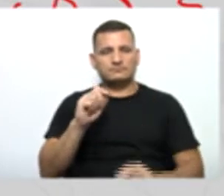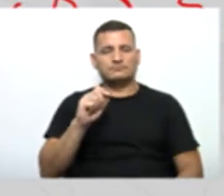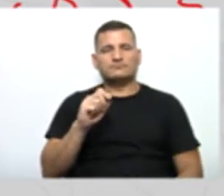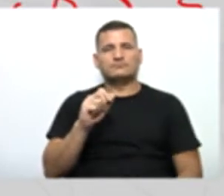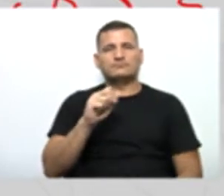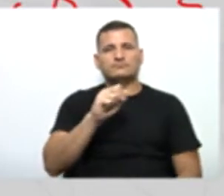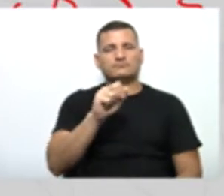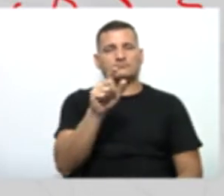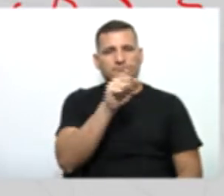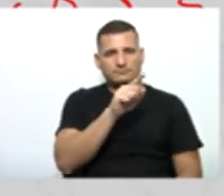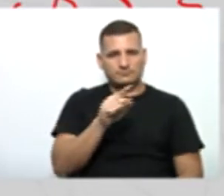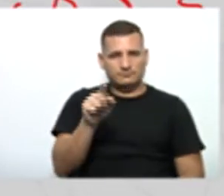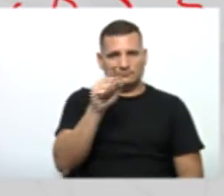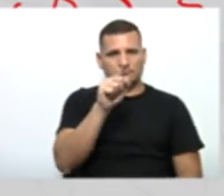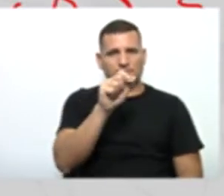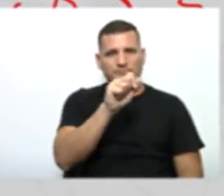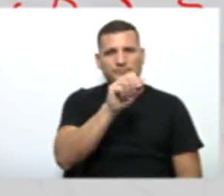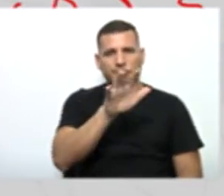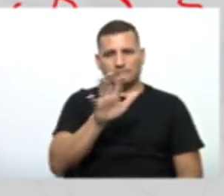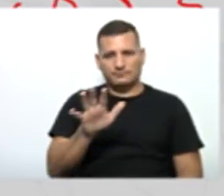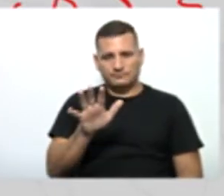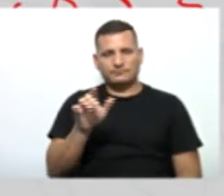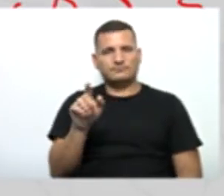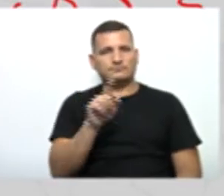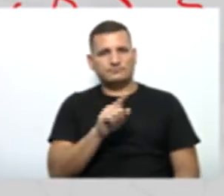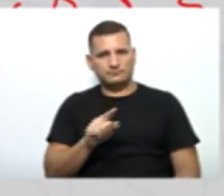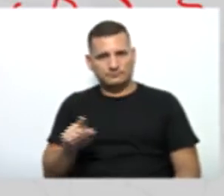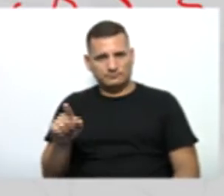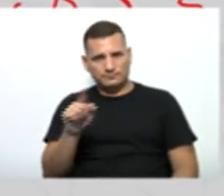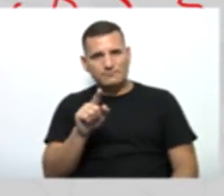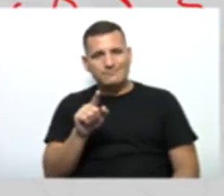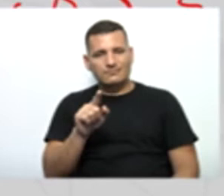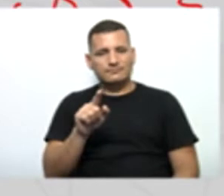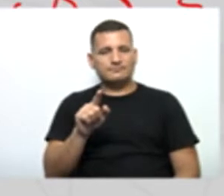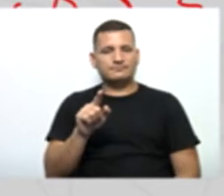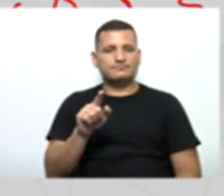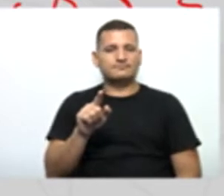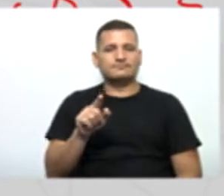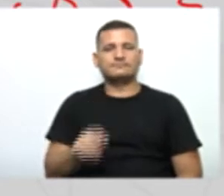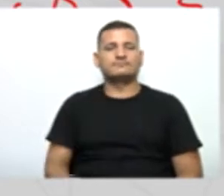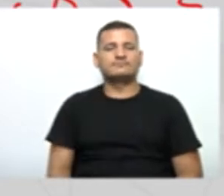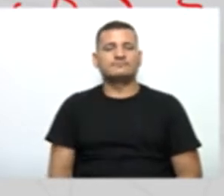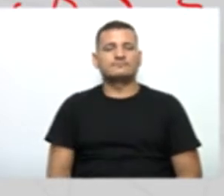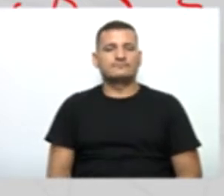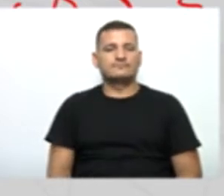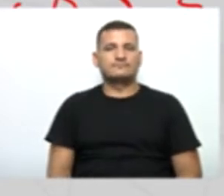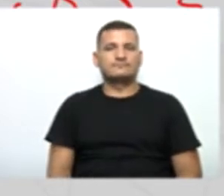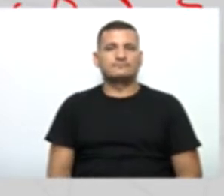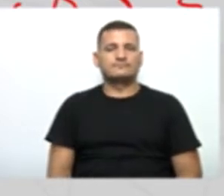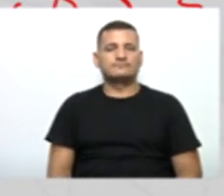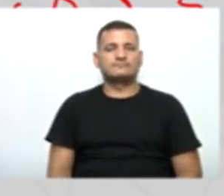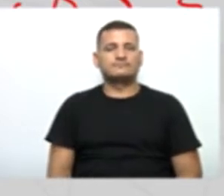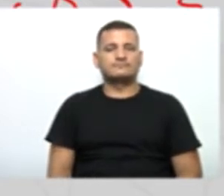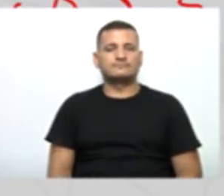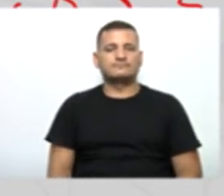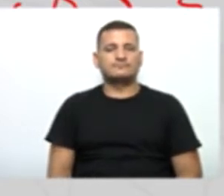é um sistema dentro de um outro sistema maior. Ok, pessoal? Fácil, tranquilo,